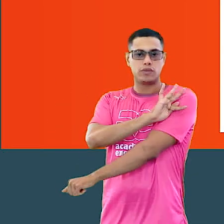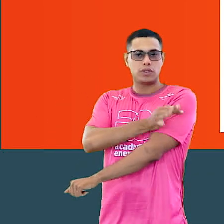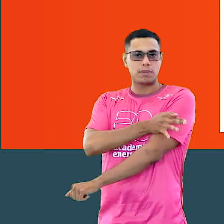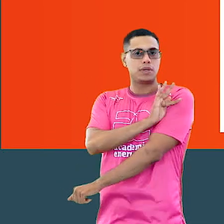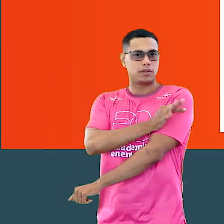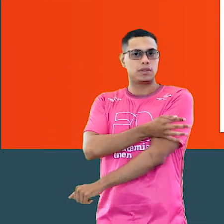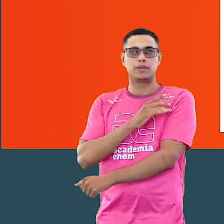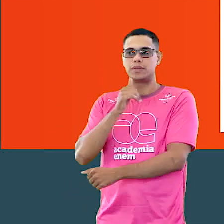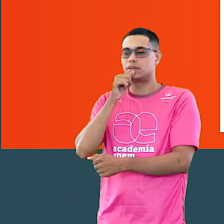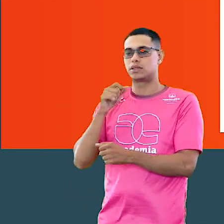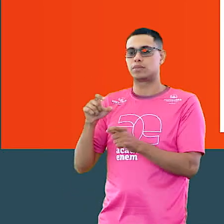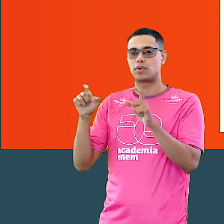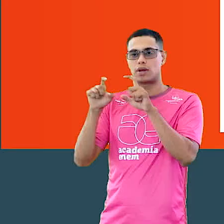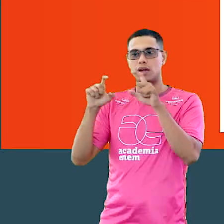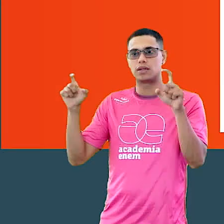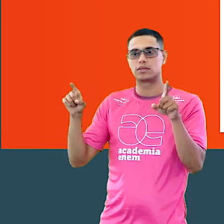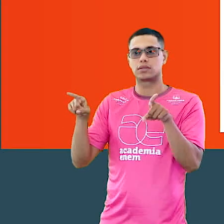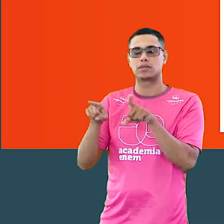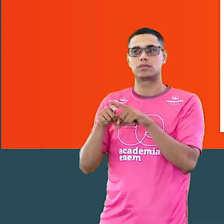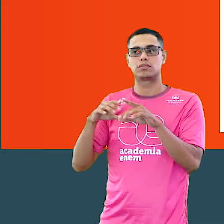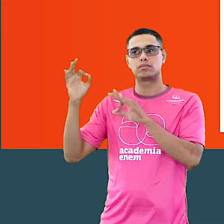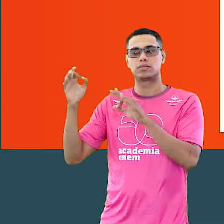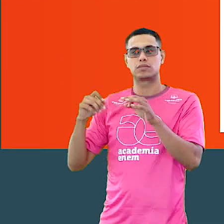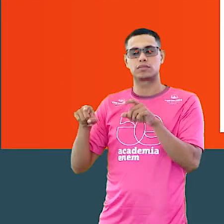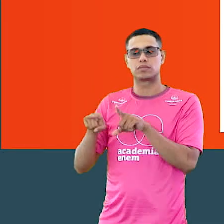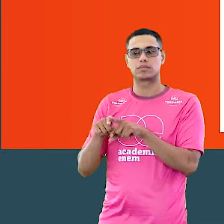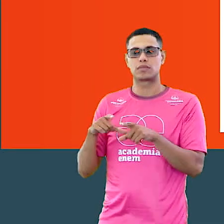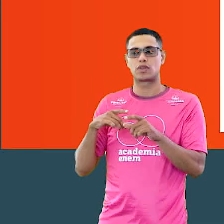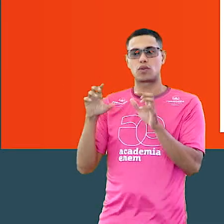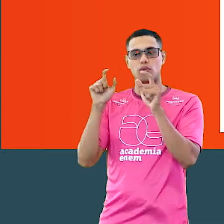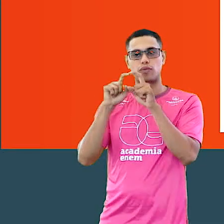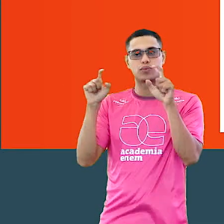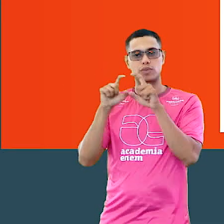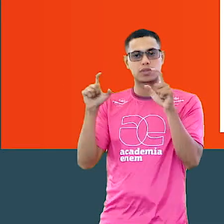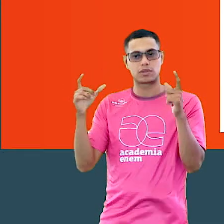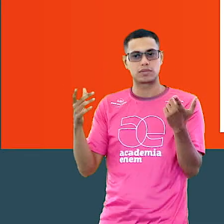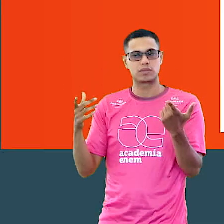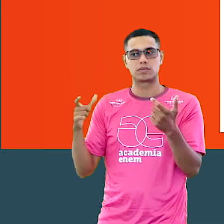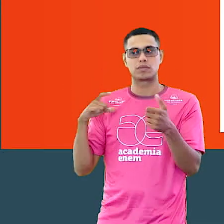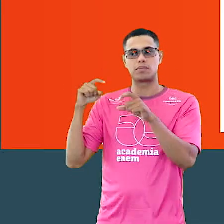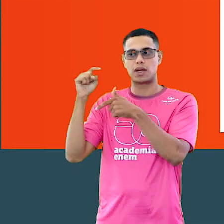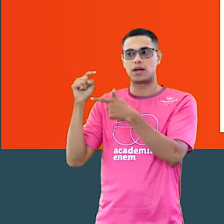fundamental. Razão, proporção, escala, função do primeiro grau, né? Então,